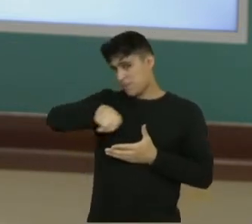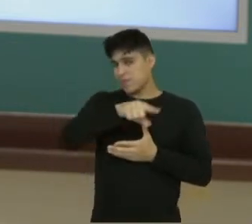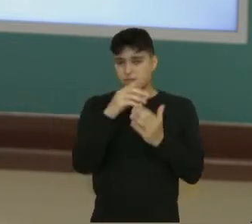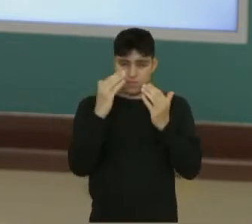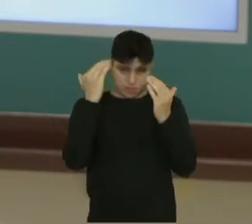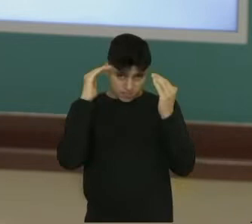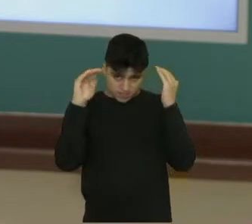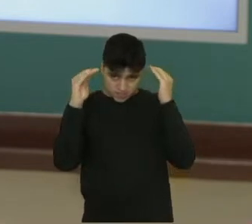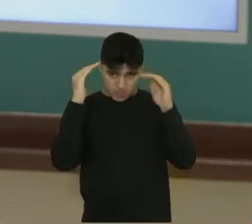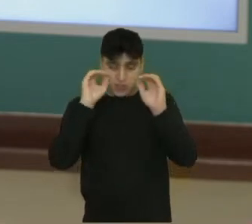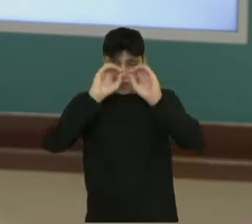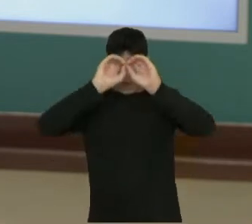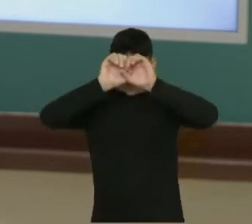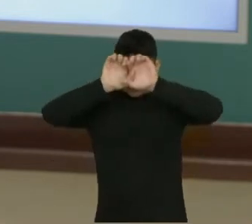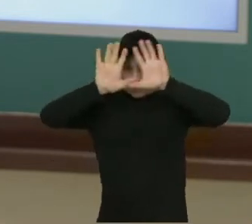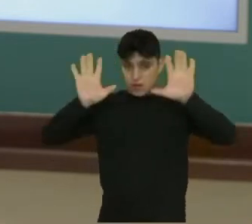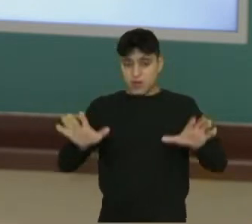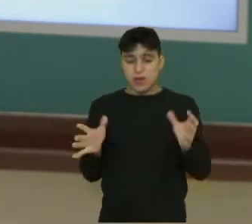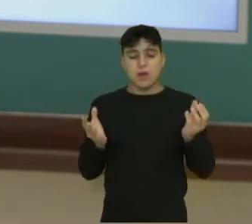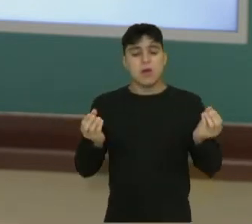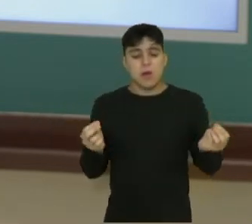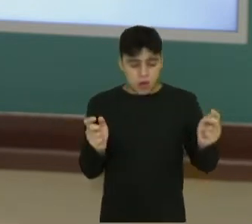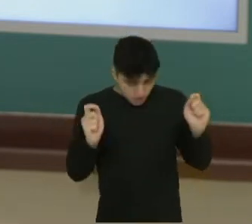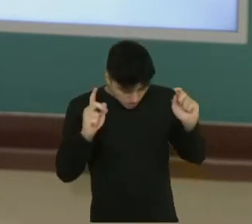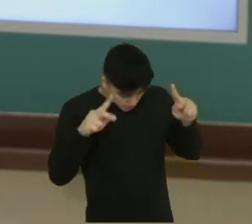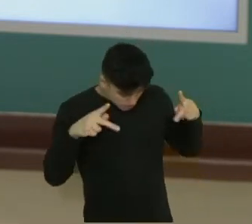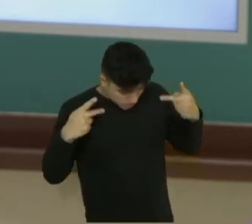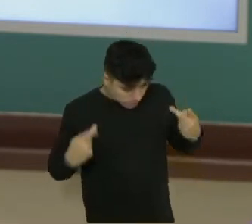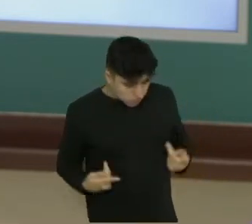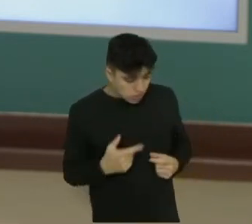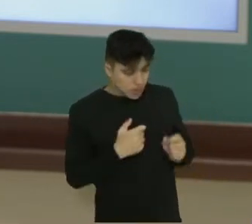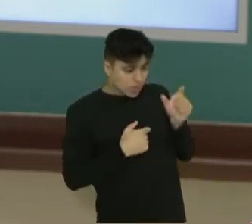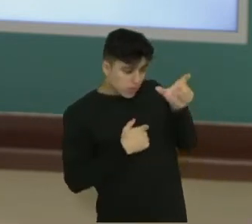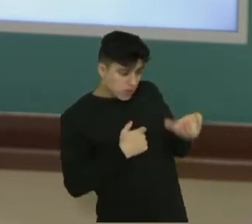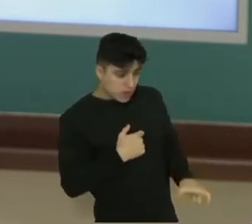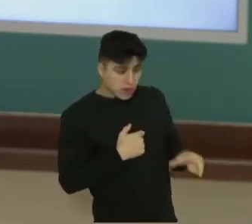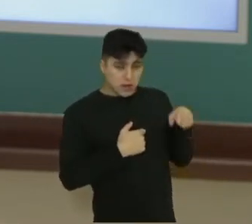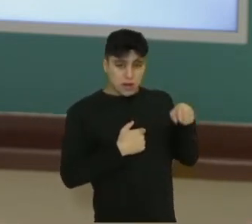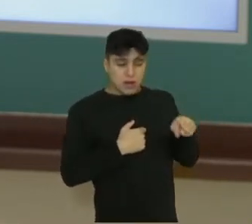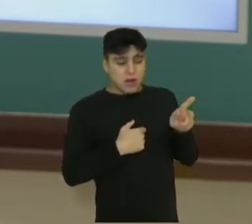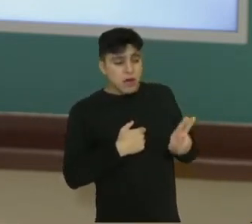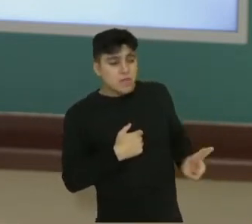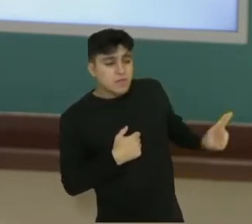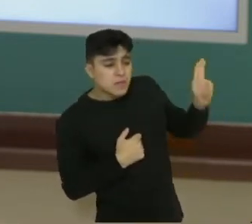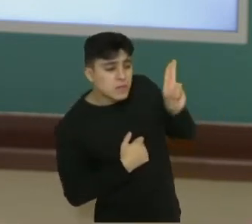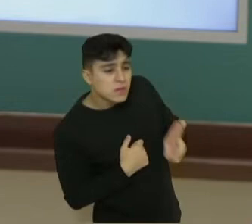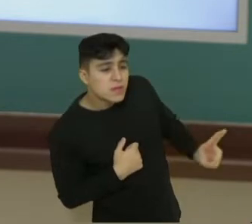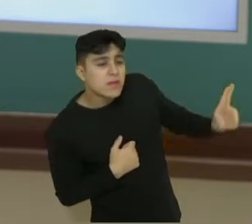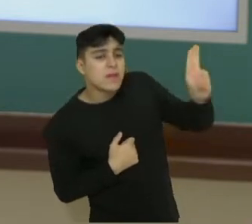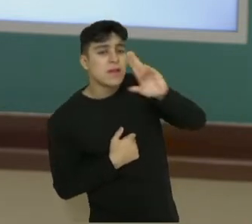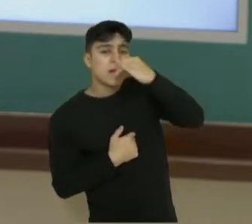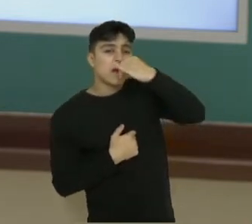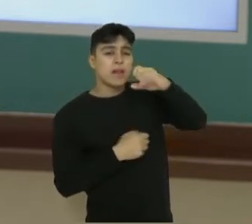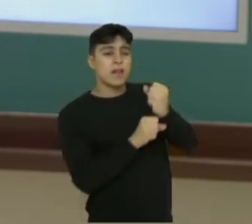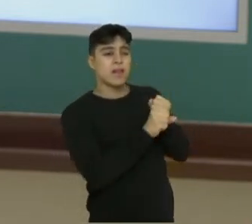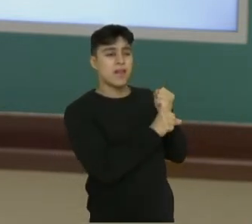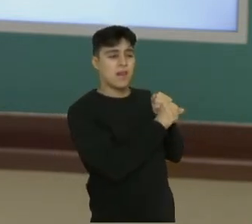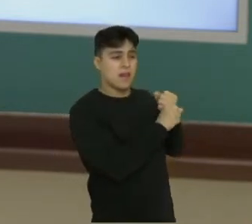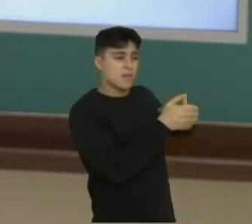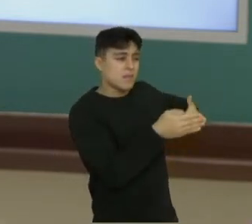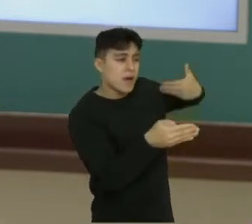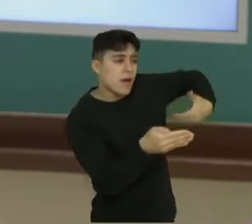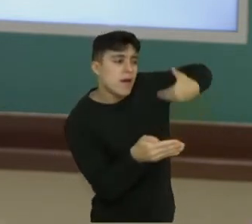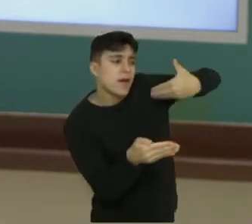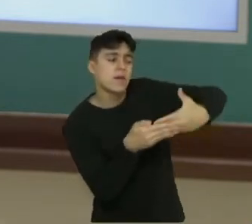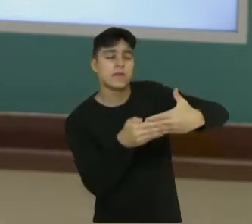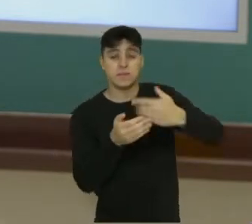importante aqui, que é como o ser humano ele foi utilizando as energias ao longo dos anos. Então